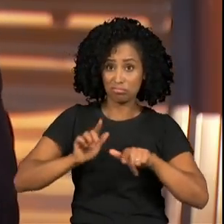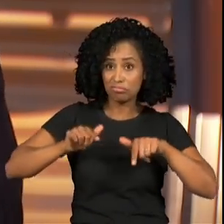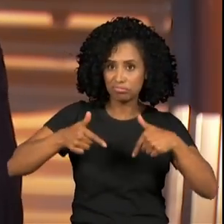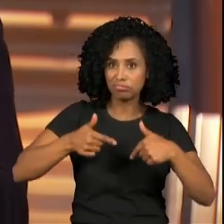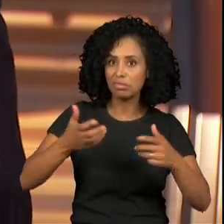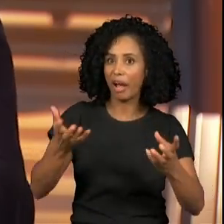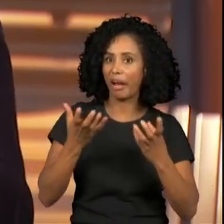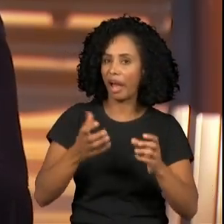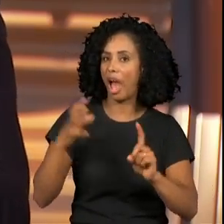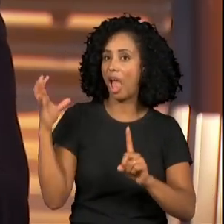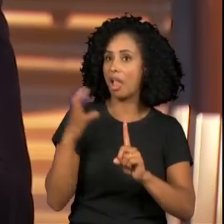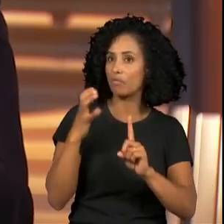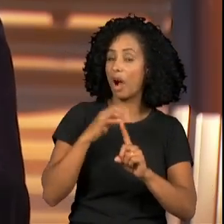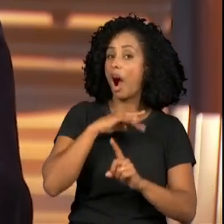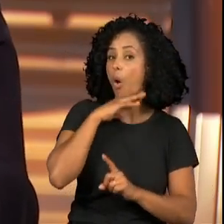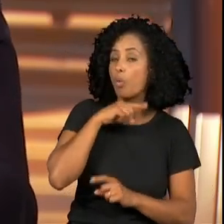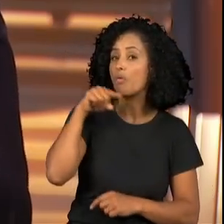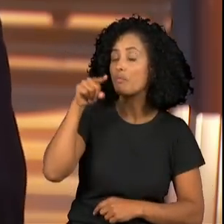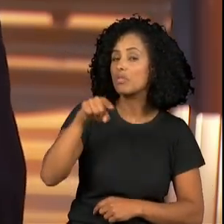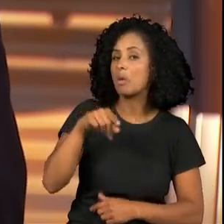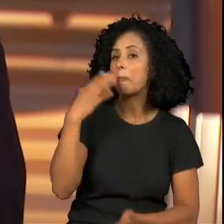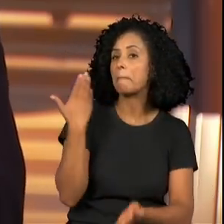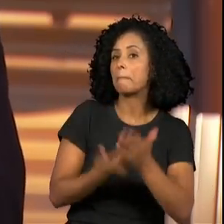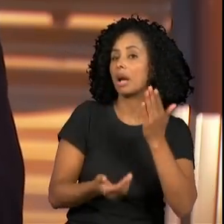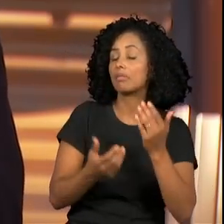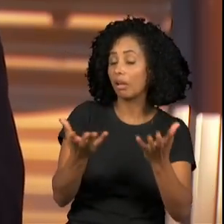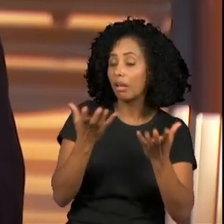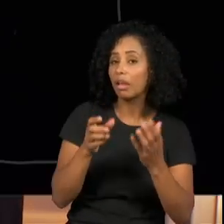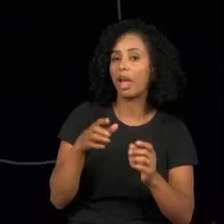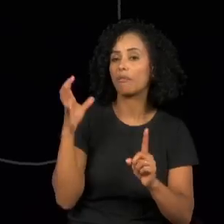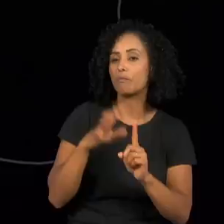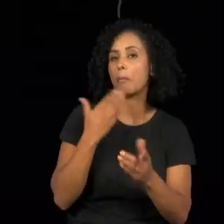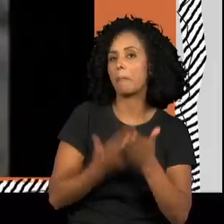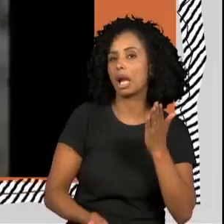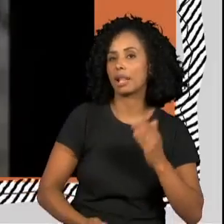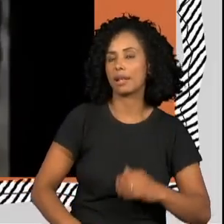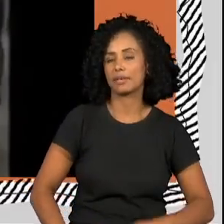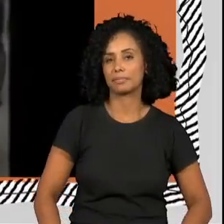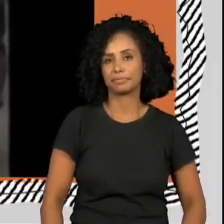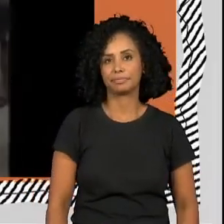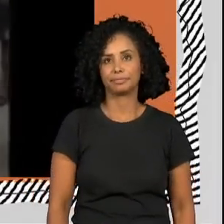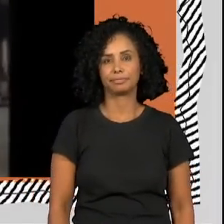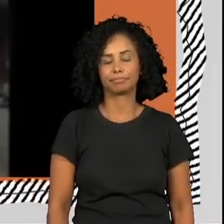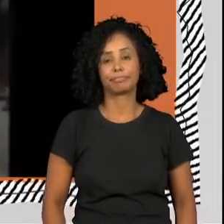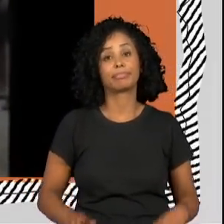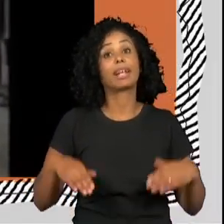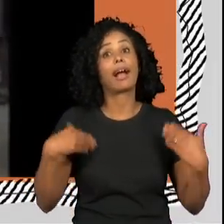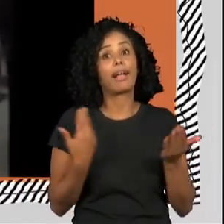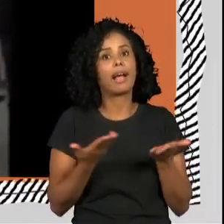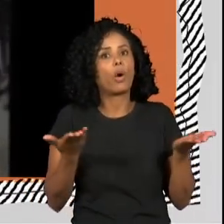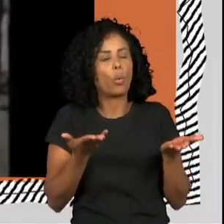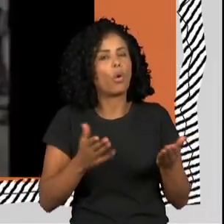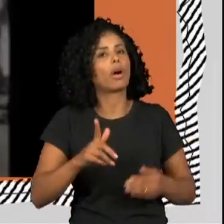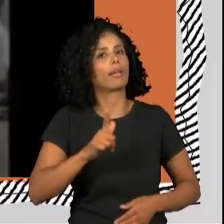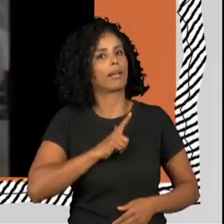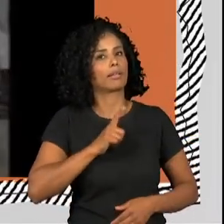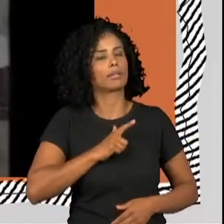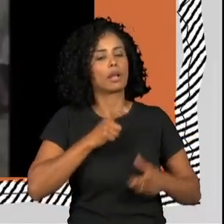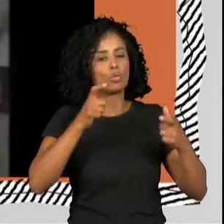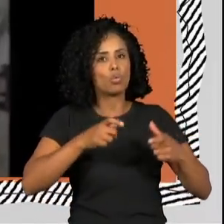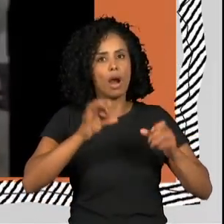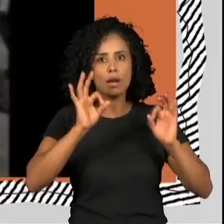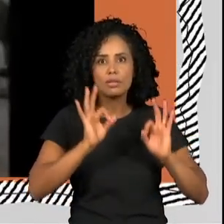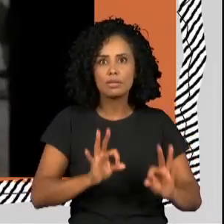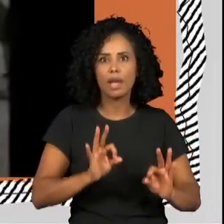matar. Ela não quer você vivo. Você vivo ou morto, tanto faz. Não faz a menor diferença. Bem, foi exatamente aqui nesse local onde surgiram as primeiras